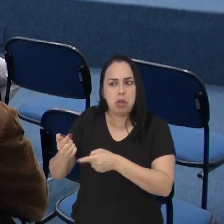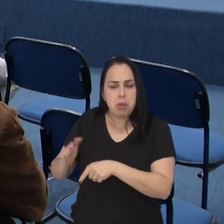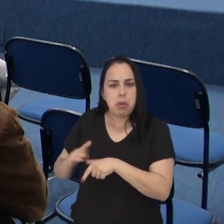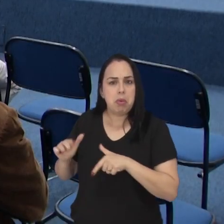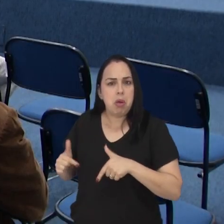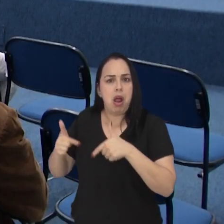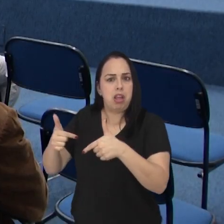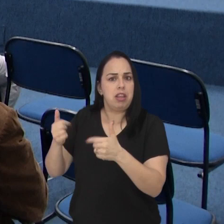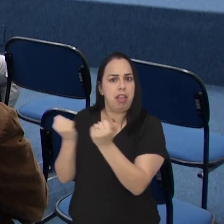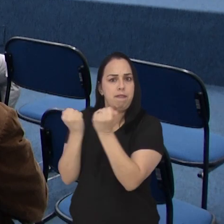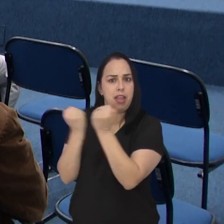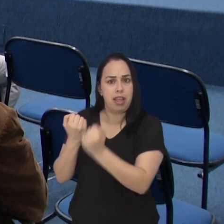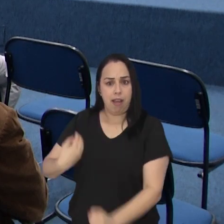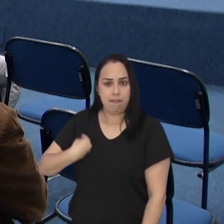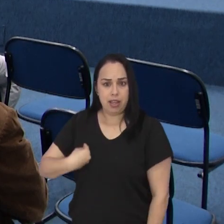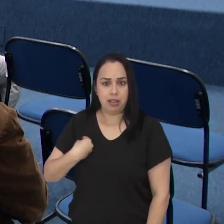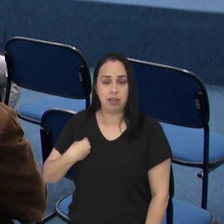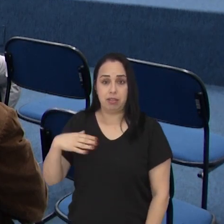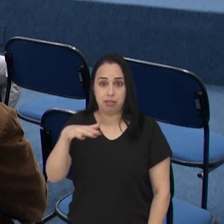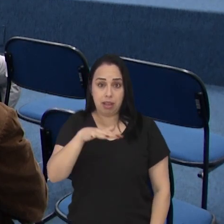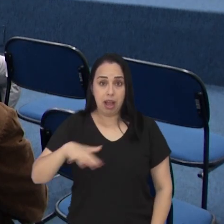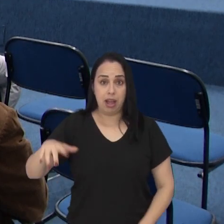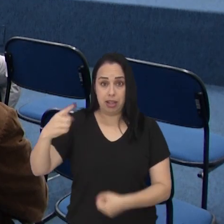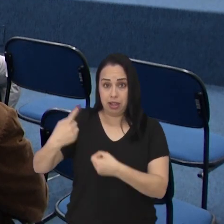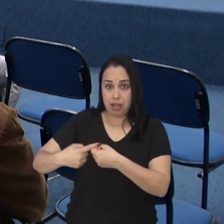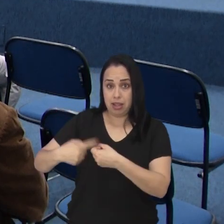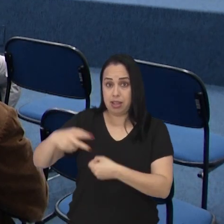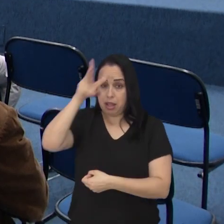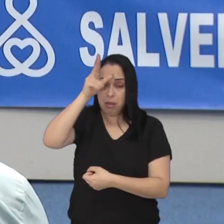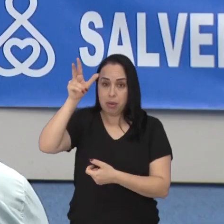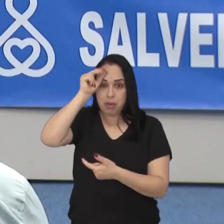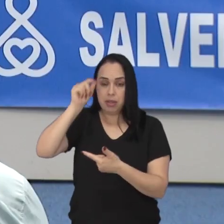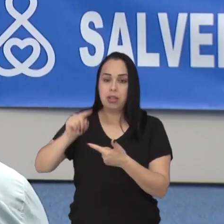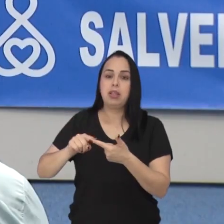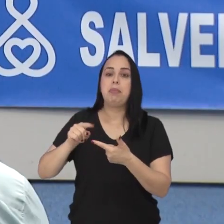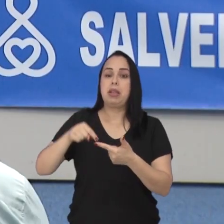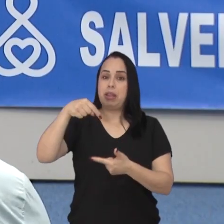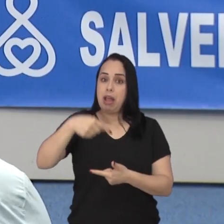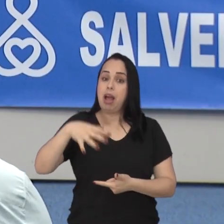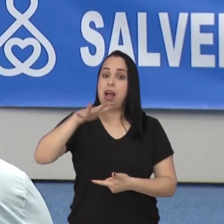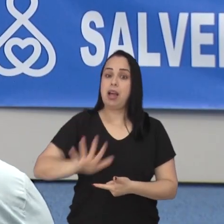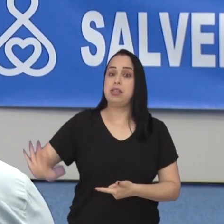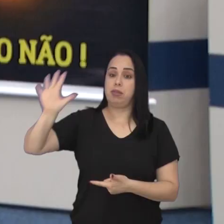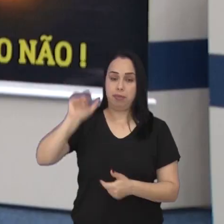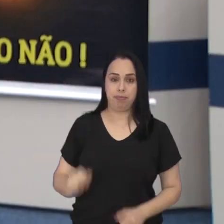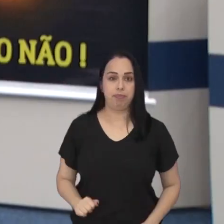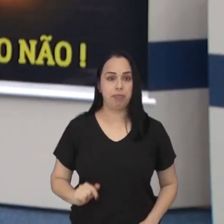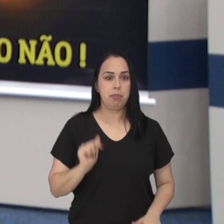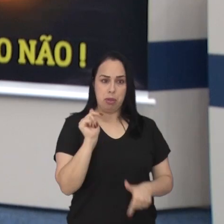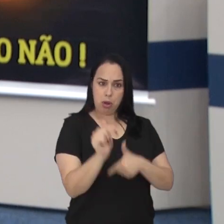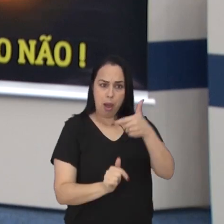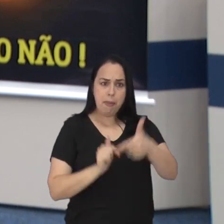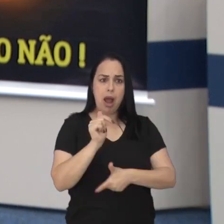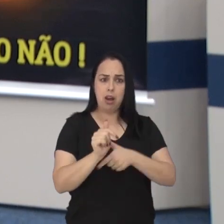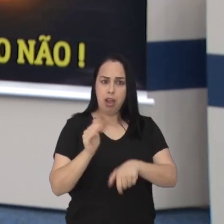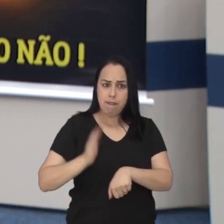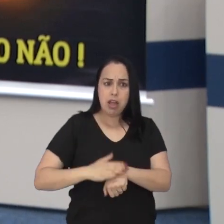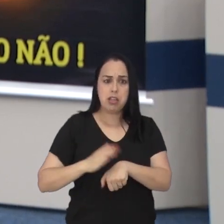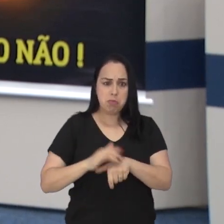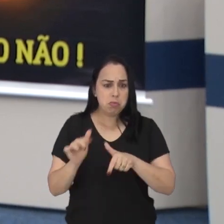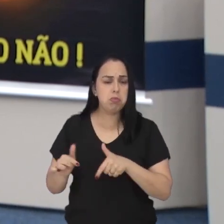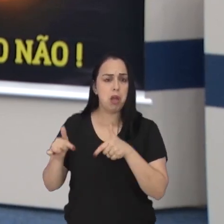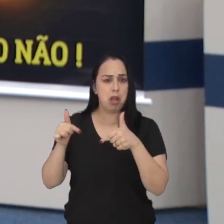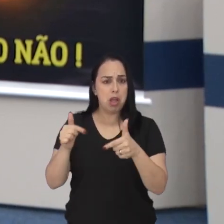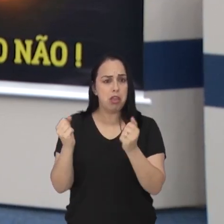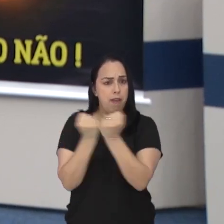as ações em defesa da vida, tanto no cenário municipal quanto em âmbito nacional. Nosso trabalho é realmente fazer